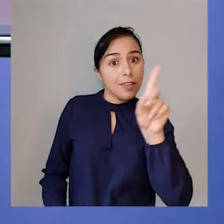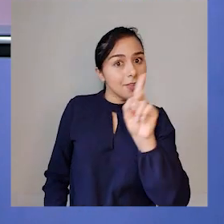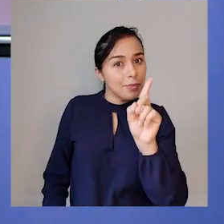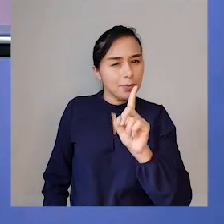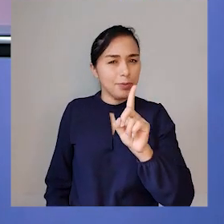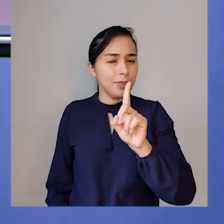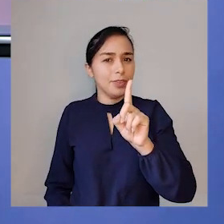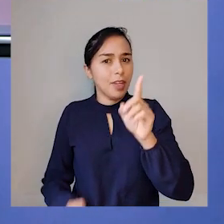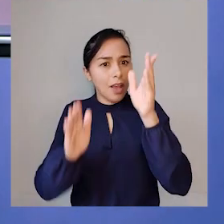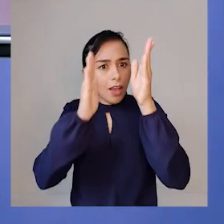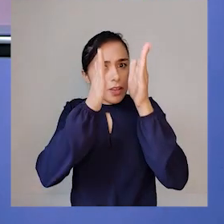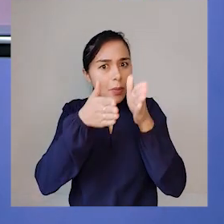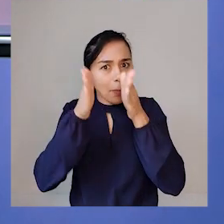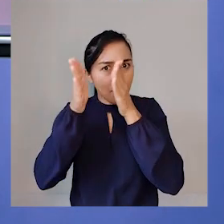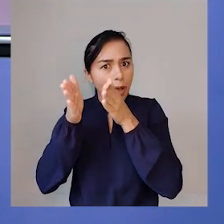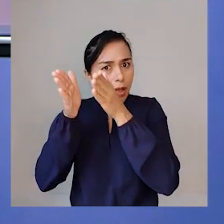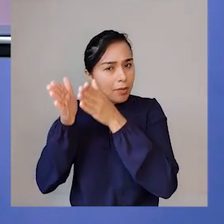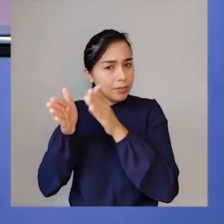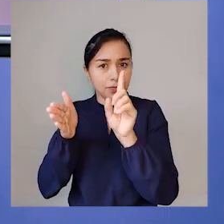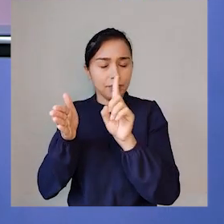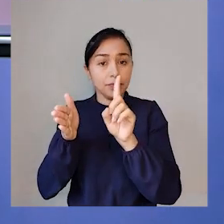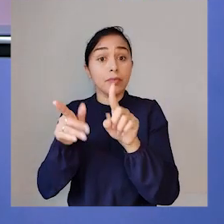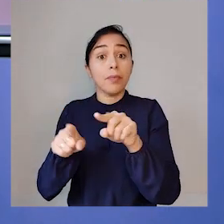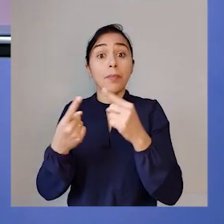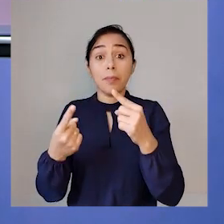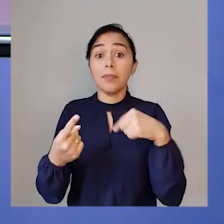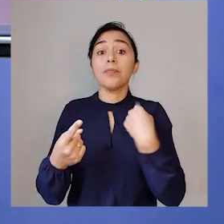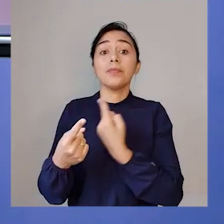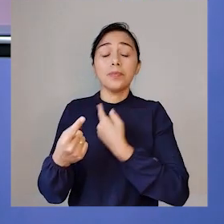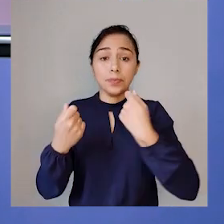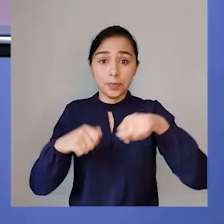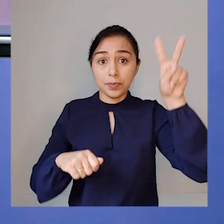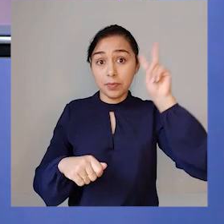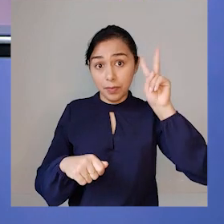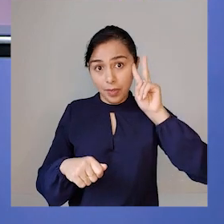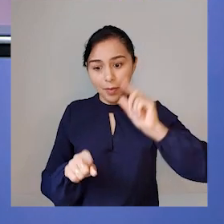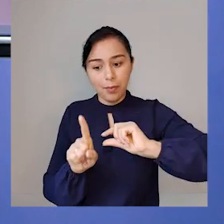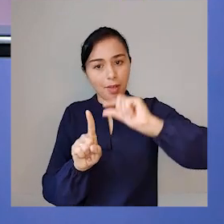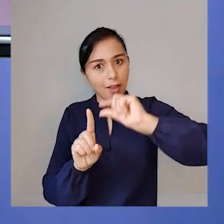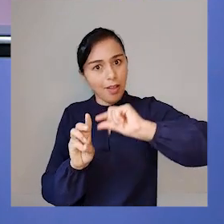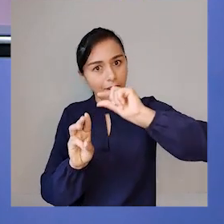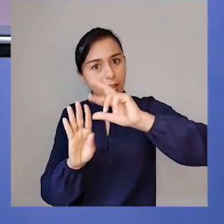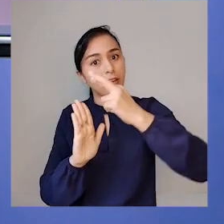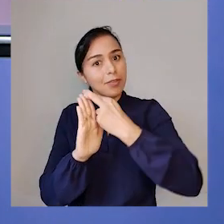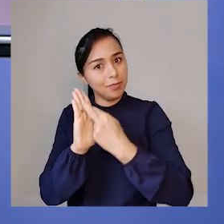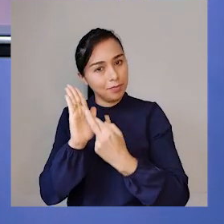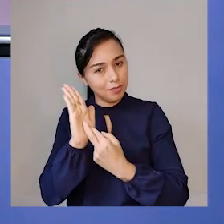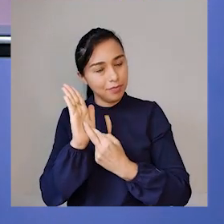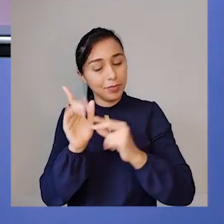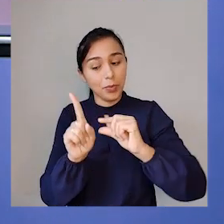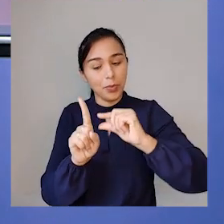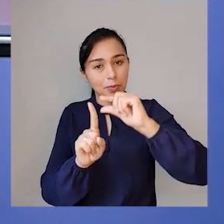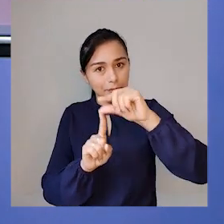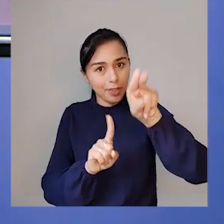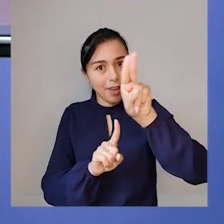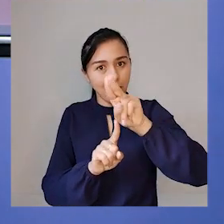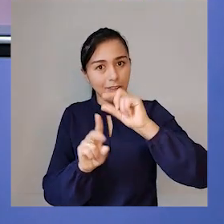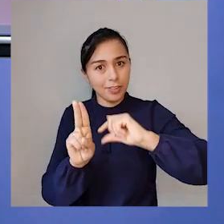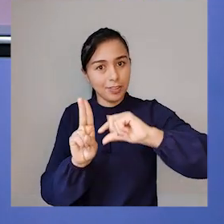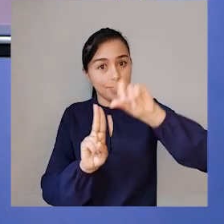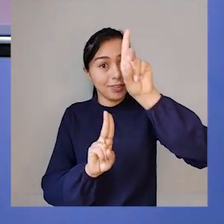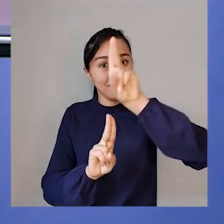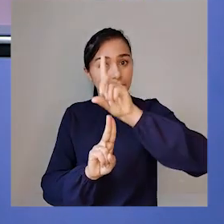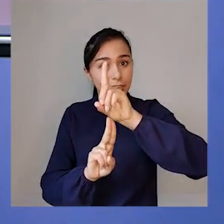usar o quadro de ordens e classes, lembrando da nossa regra. Unidade, dezena, centena, unidade